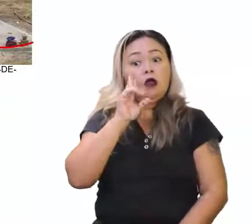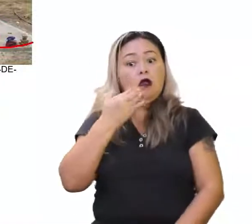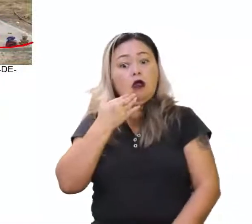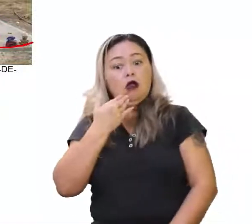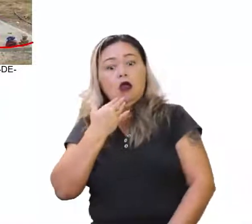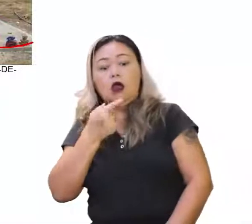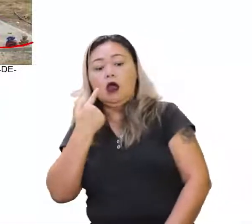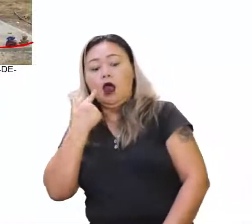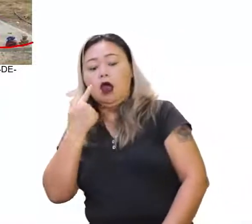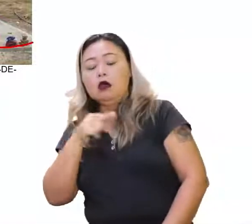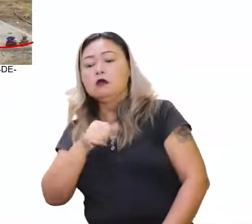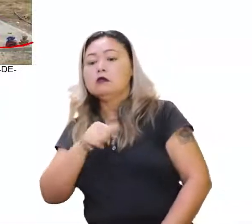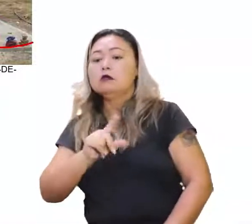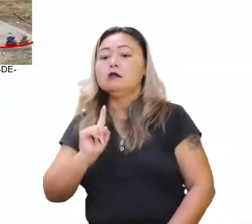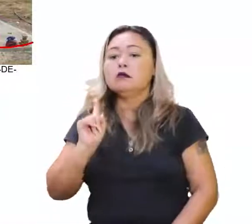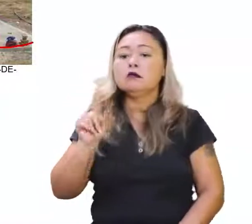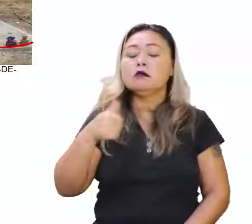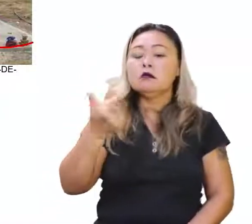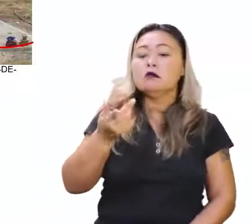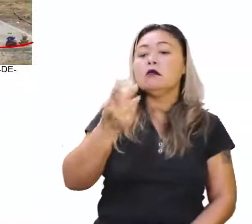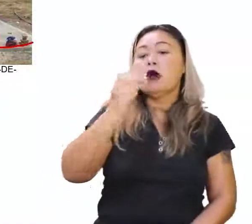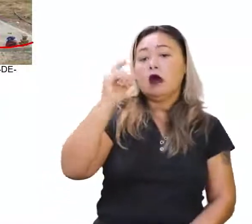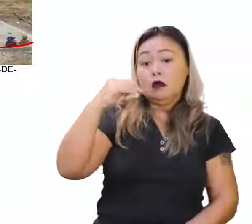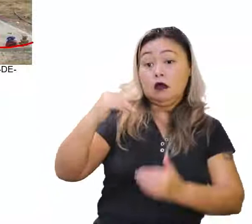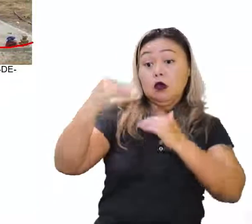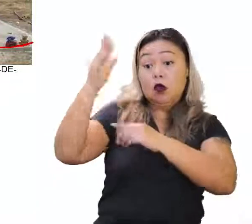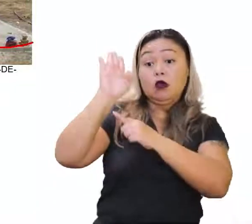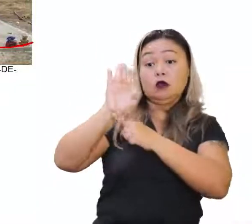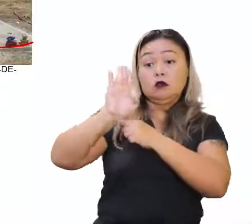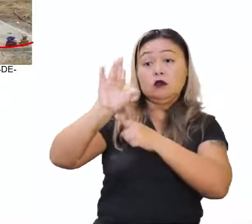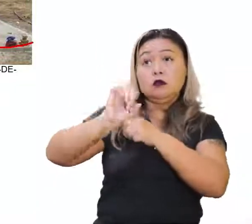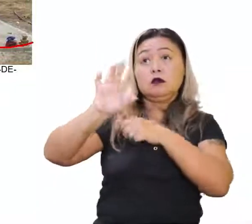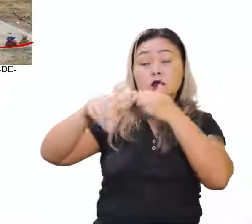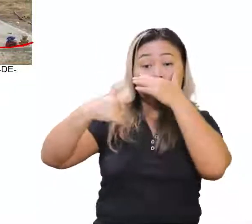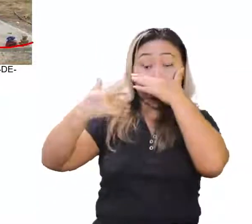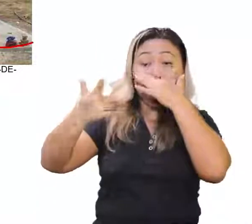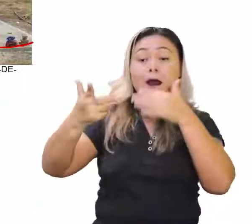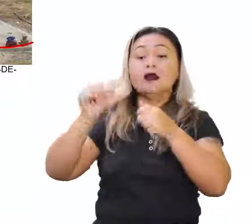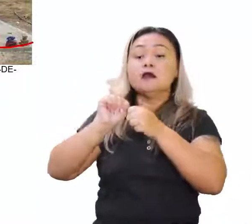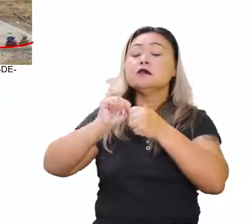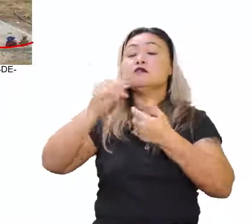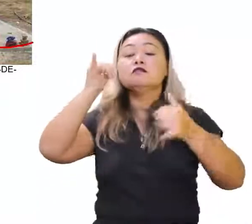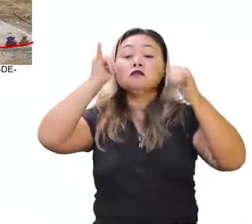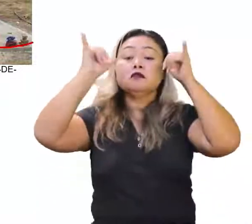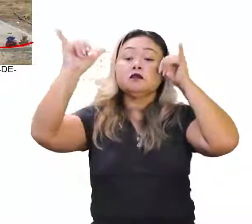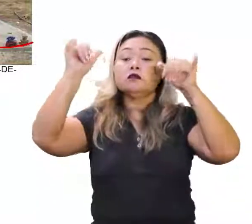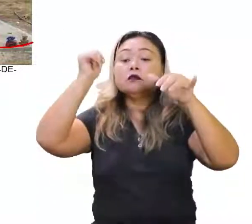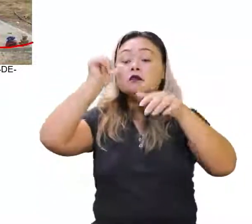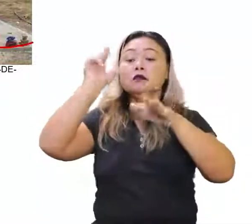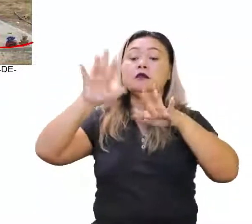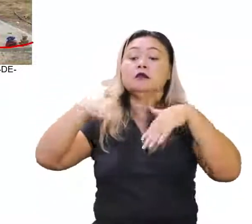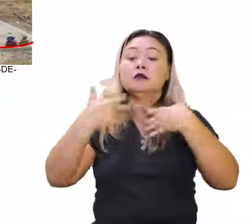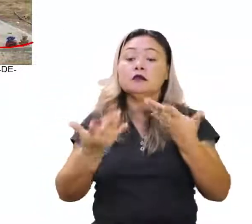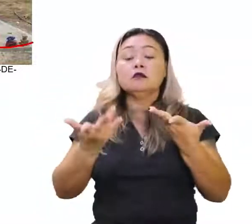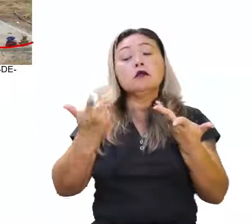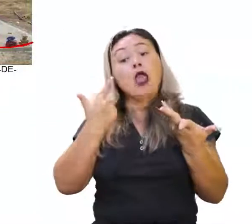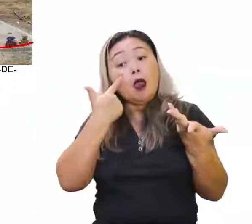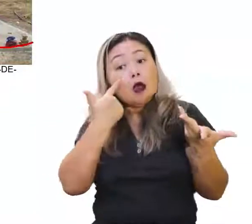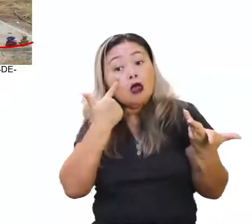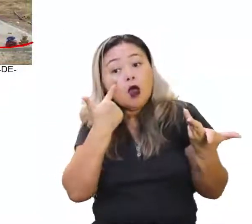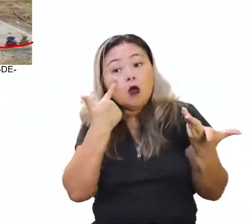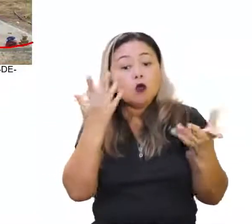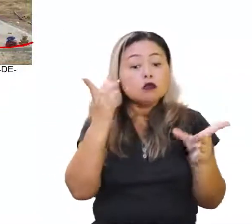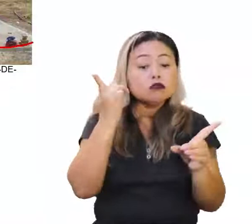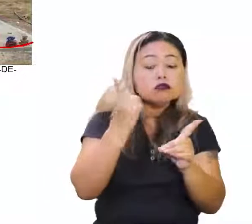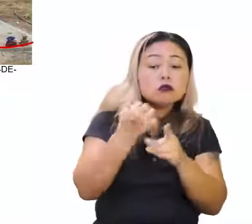um indicativo, tá bom? Por isso que o aprisco também auxilia nesse processo de prevenção, para também tentar identificar